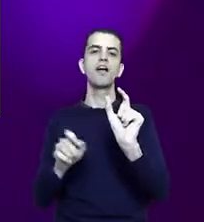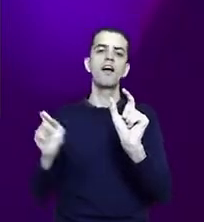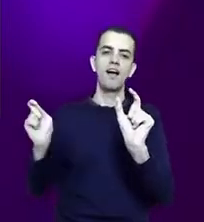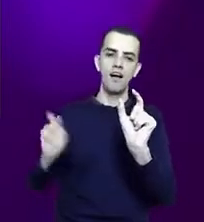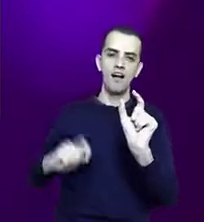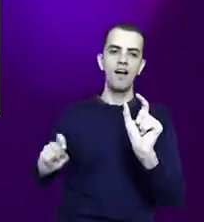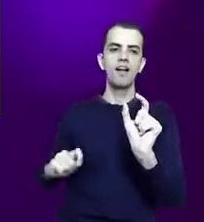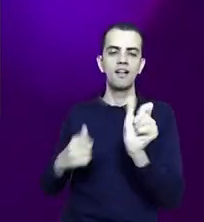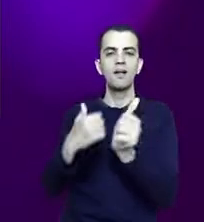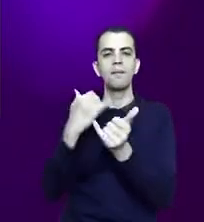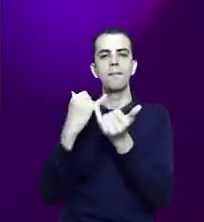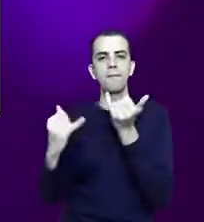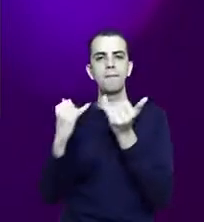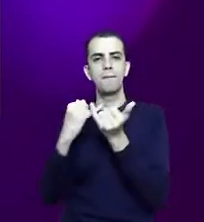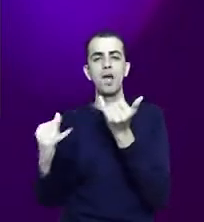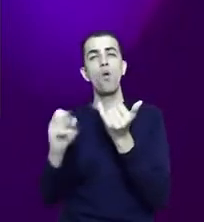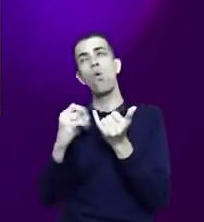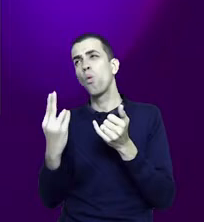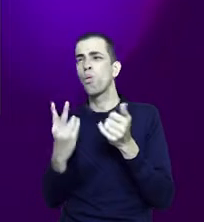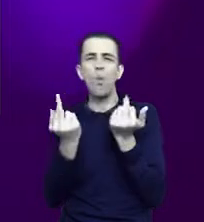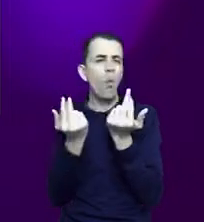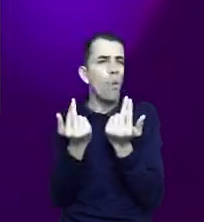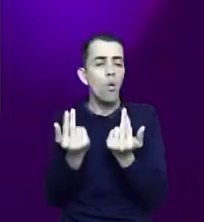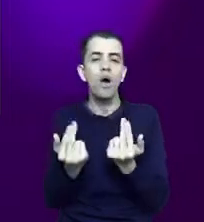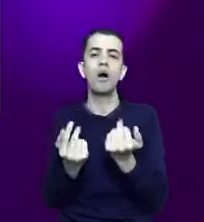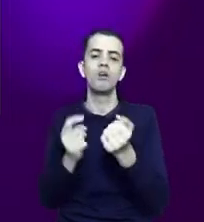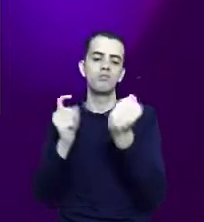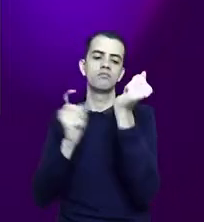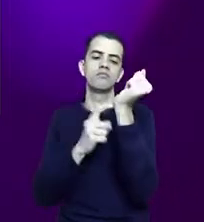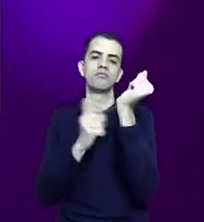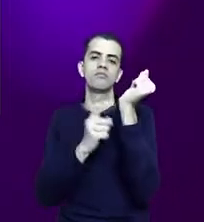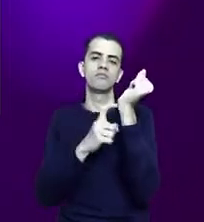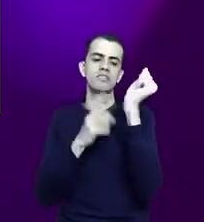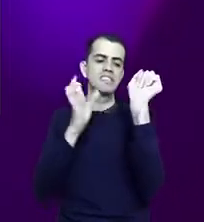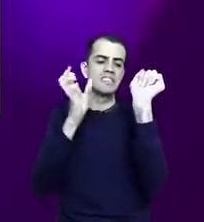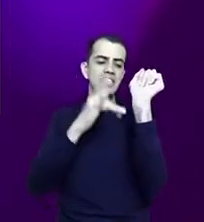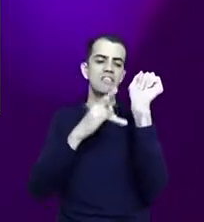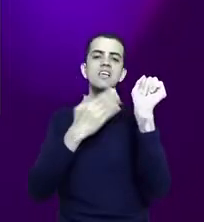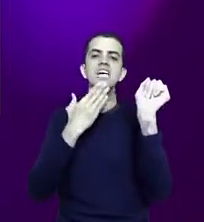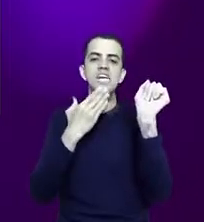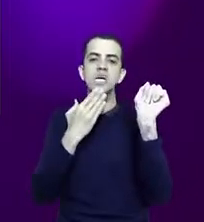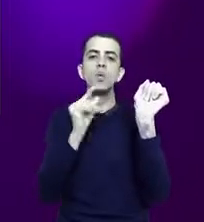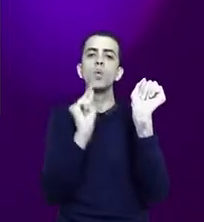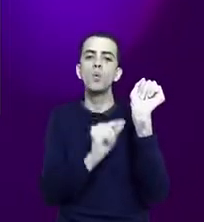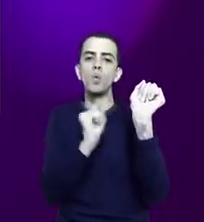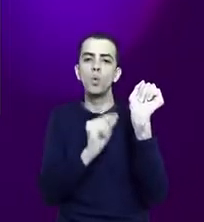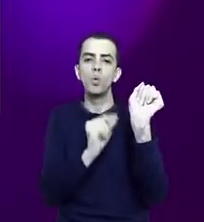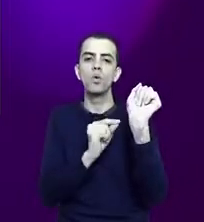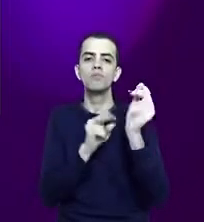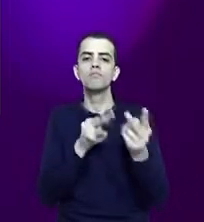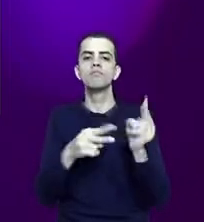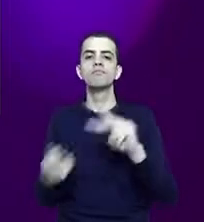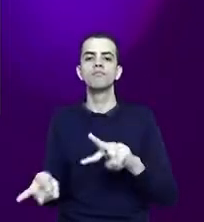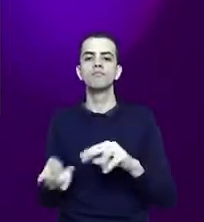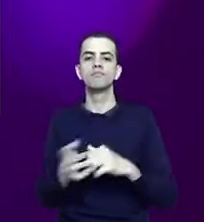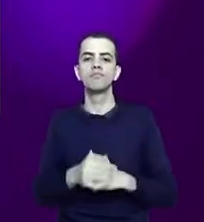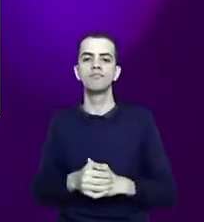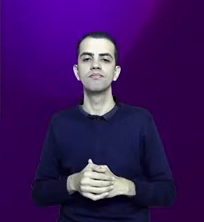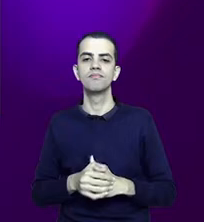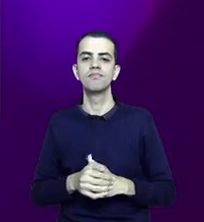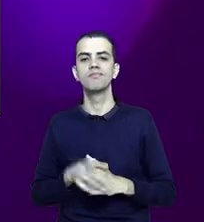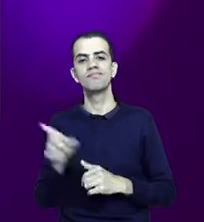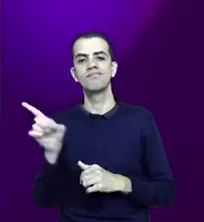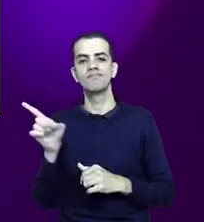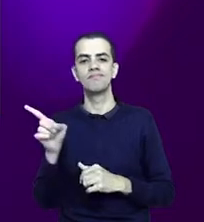muito próximo, se não exato, à deformidade que o paciente apresenta. Então, aqui só demonstrando um paciente com deformidade